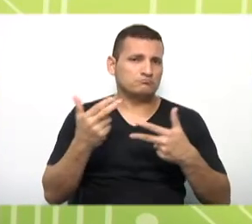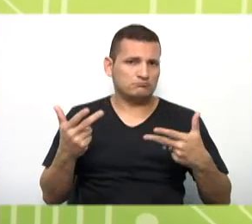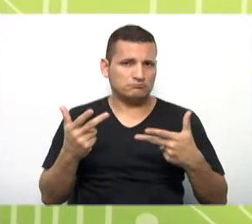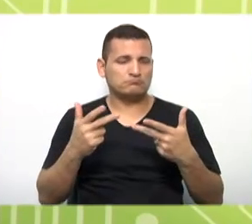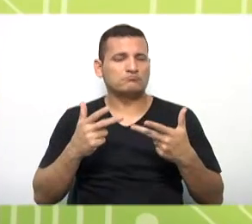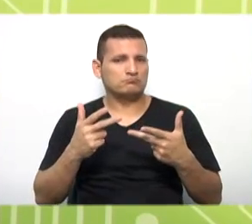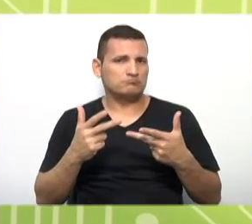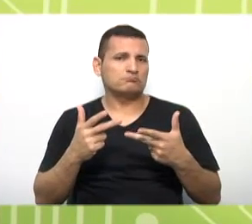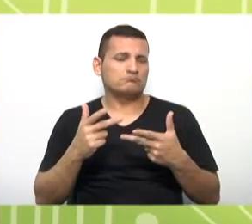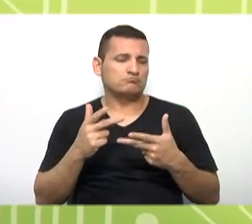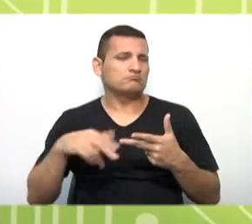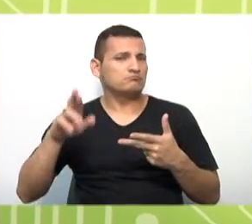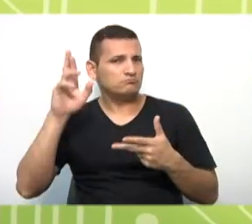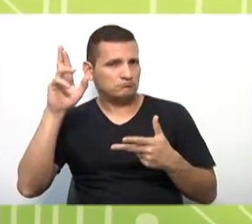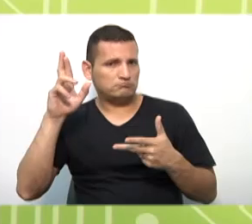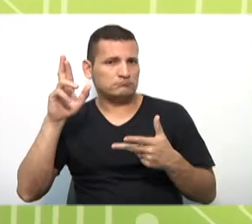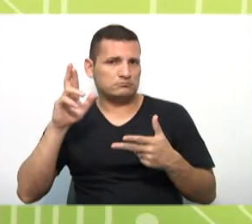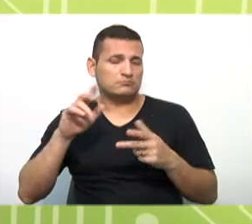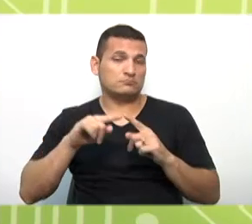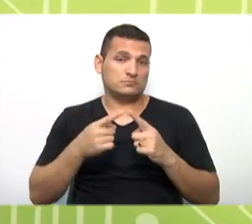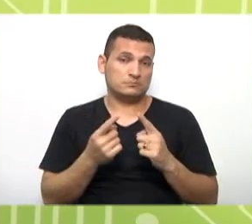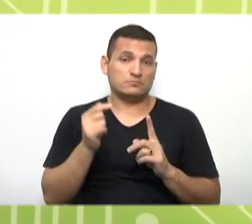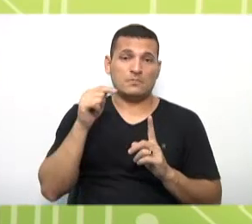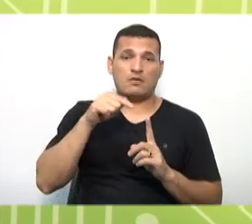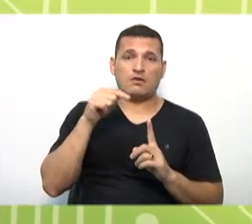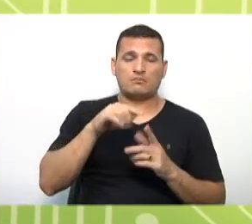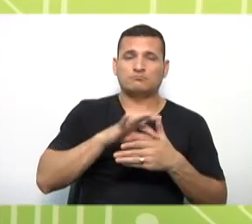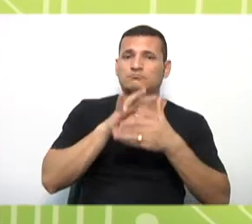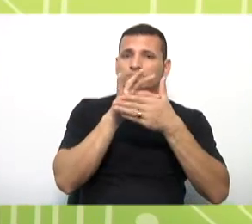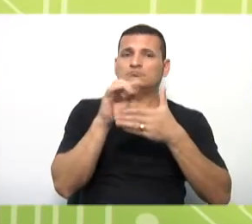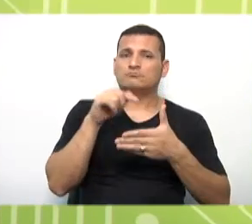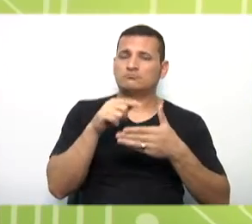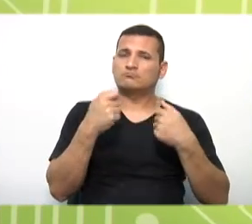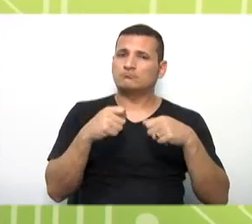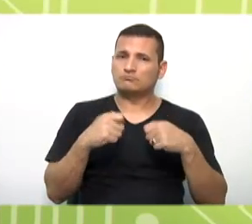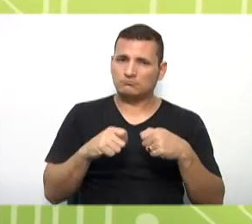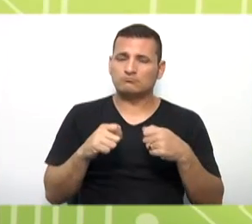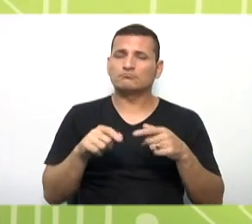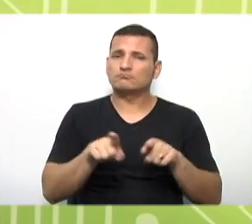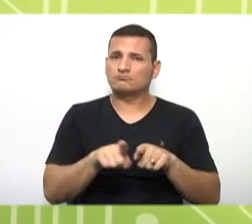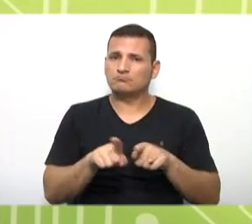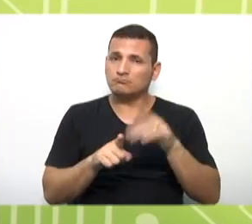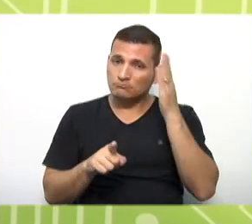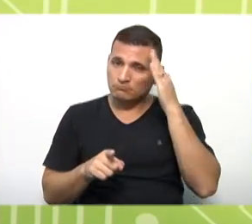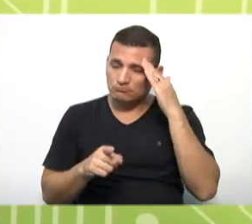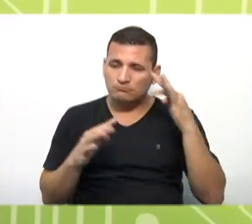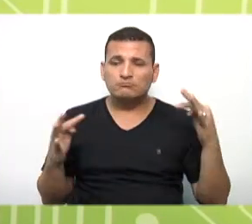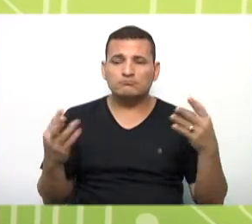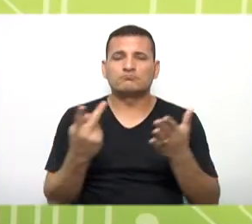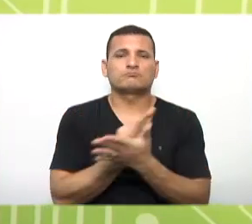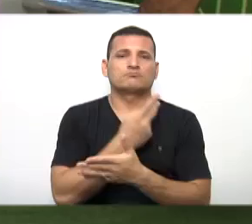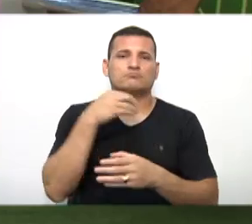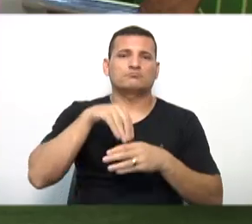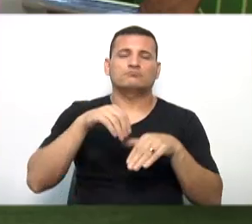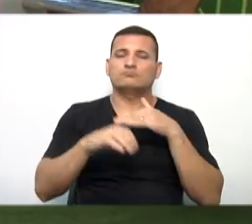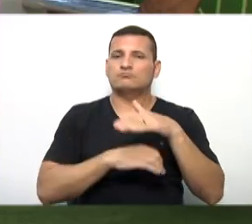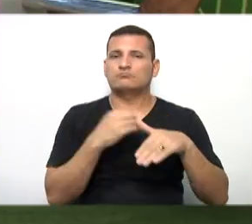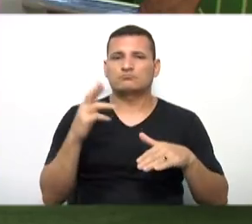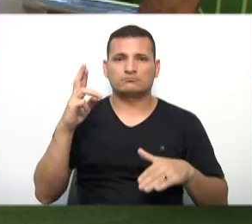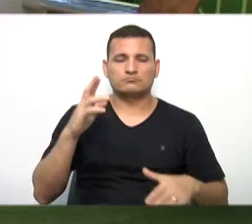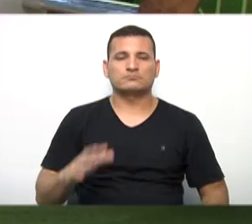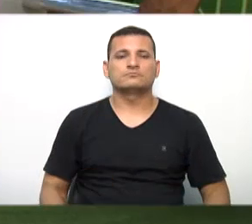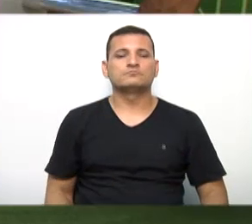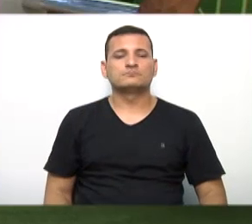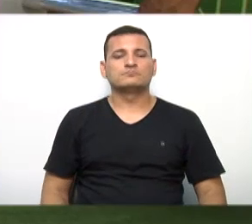tomar decisões, mas ele precisa estar a par de todas as decisões. Olha que bonitinho, aqui